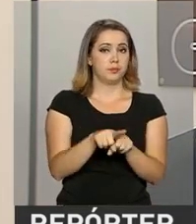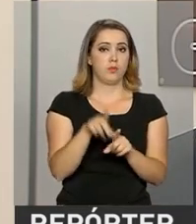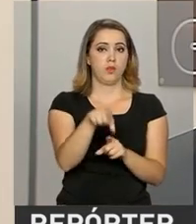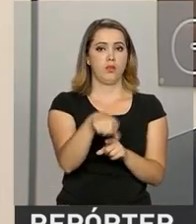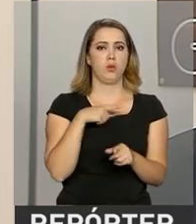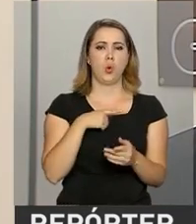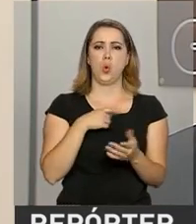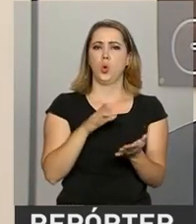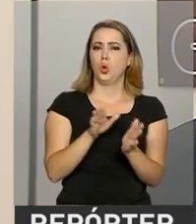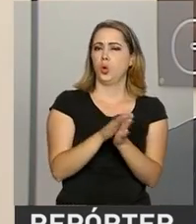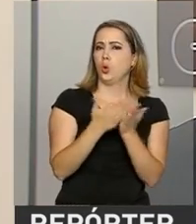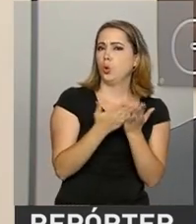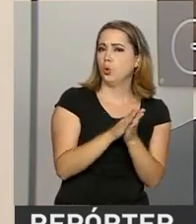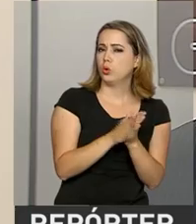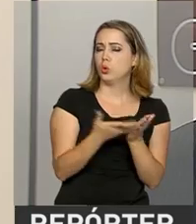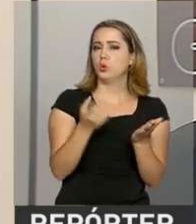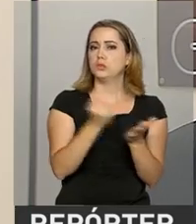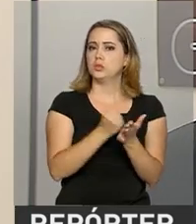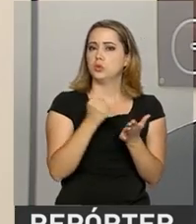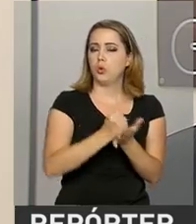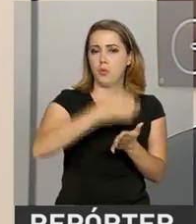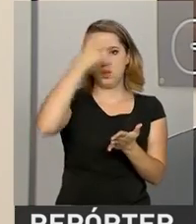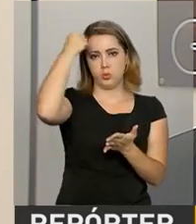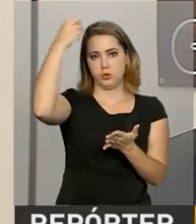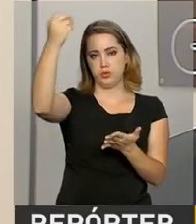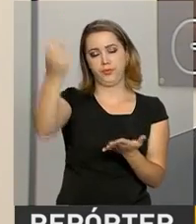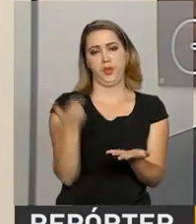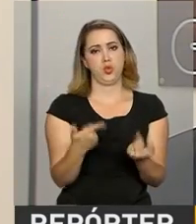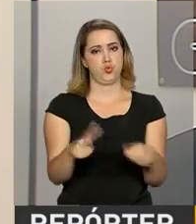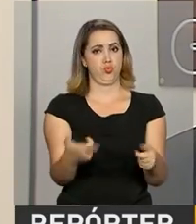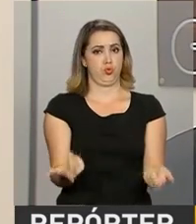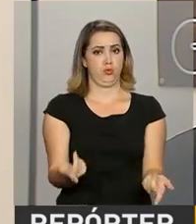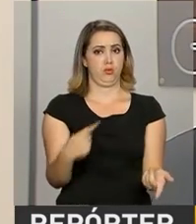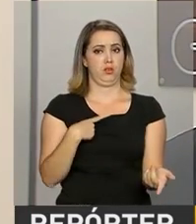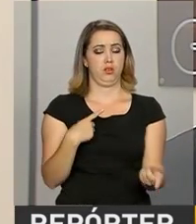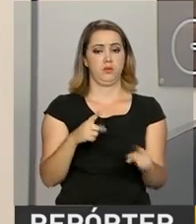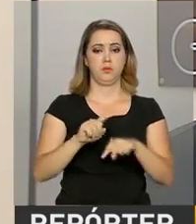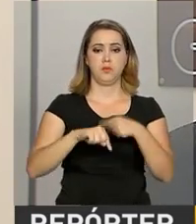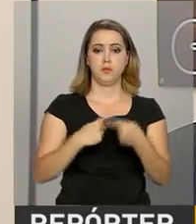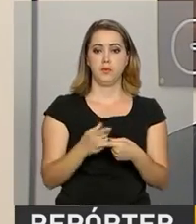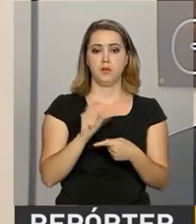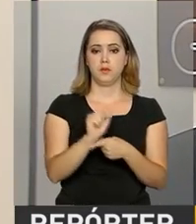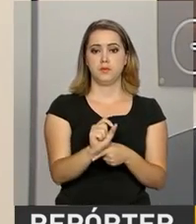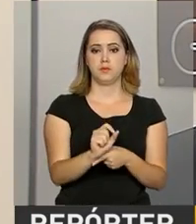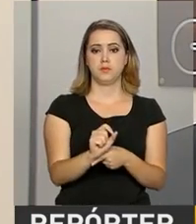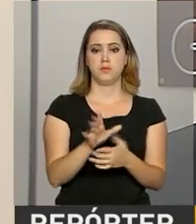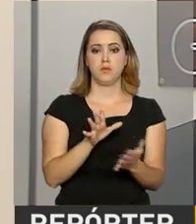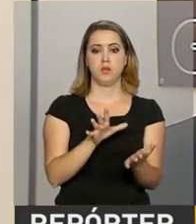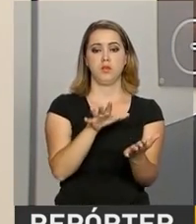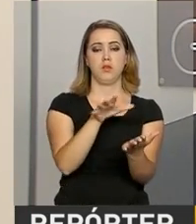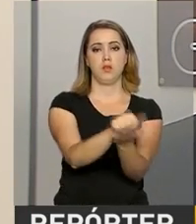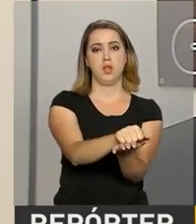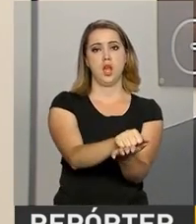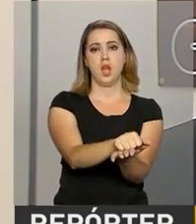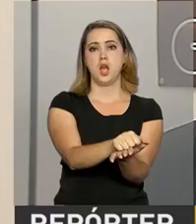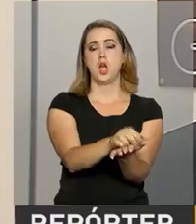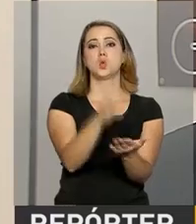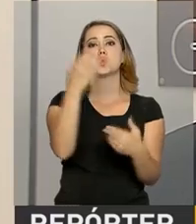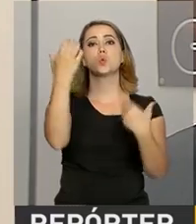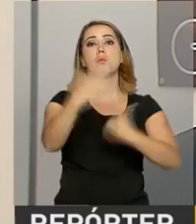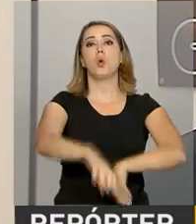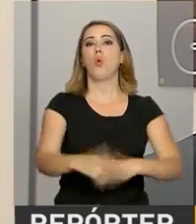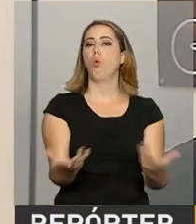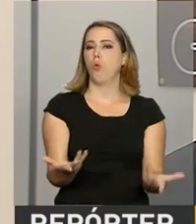de passaporte a de a Não revalidação do seu passaporte assumir cargos públicos prestar